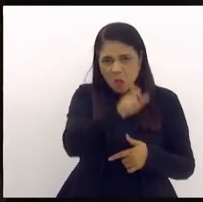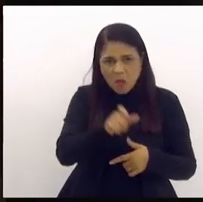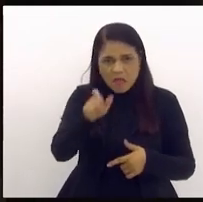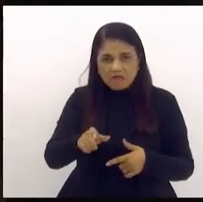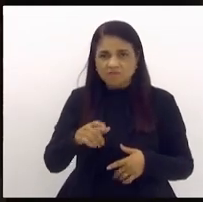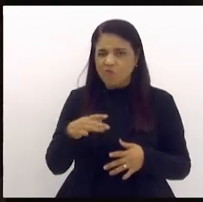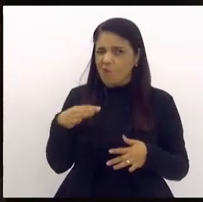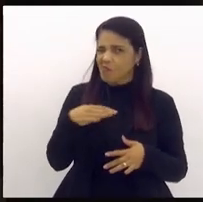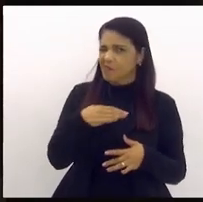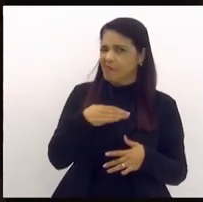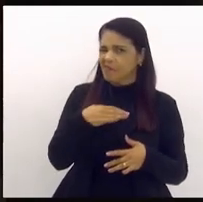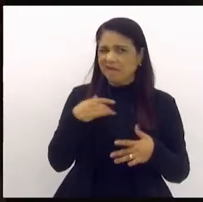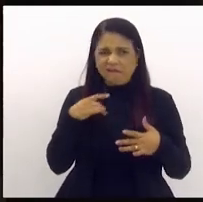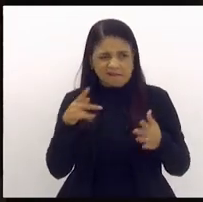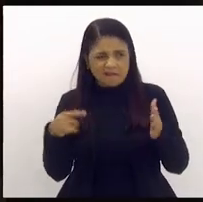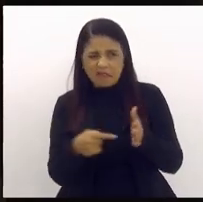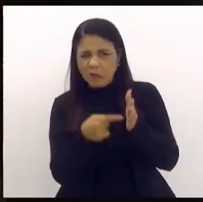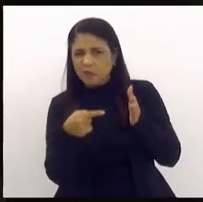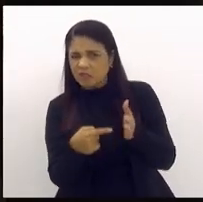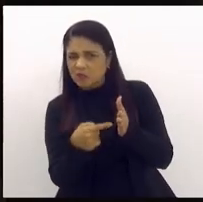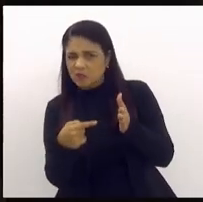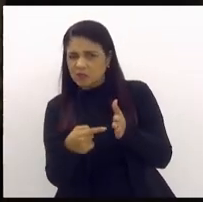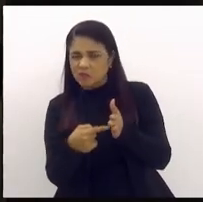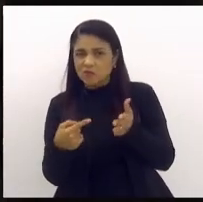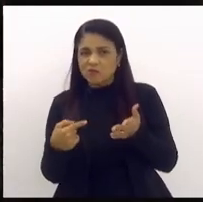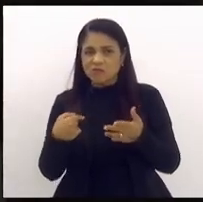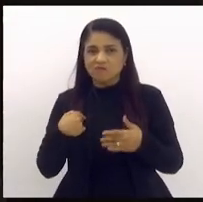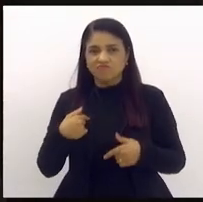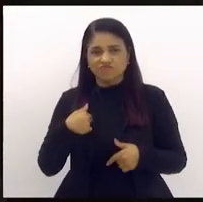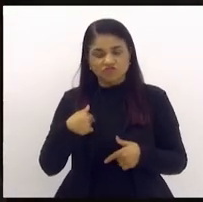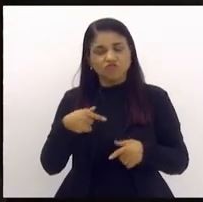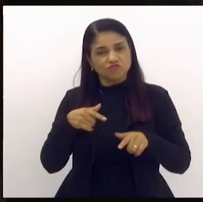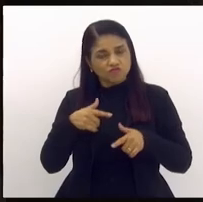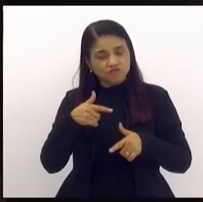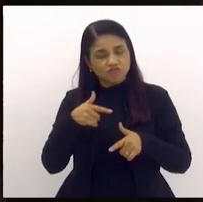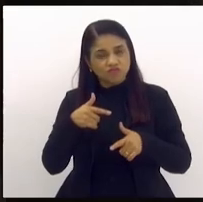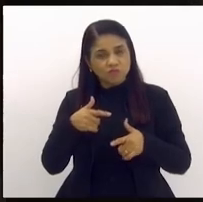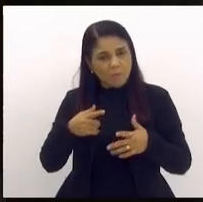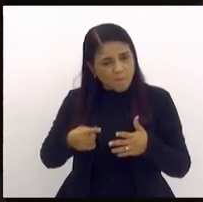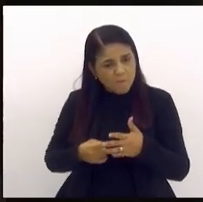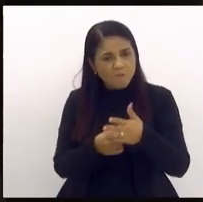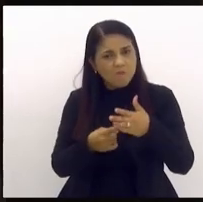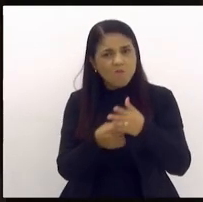as nossas denúncias. Afinal de contas, a gente bota o dedo na ferida, presidente Tiaju.